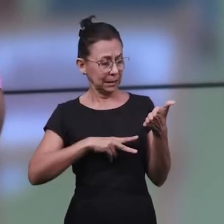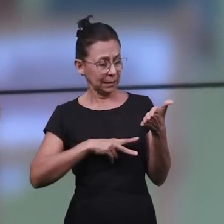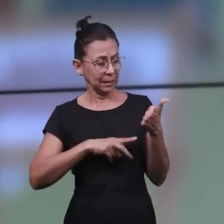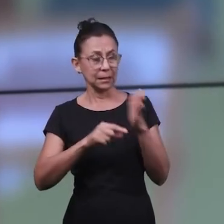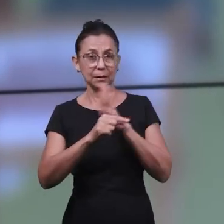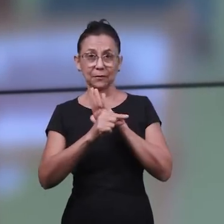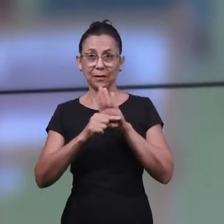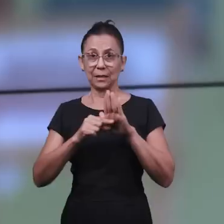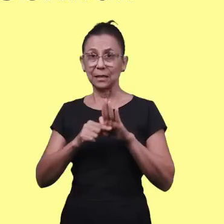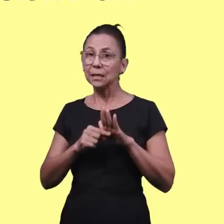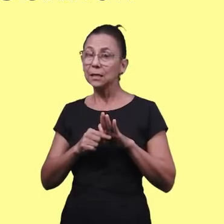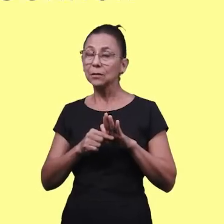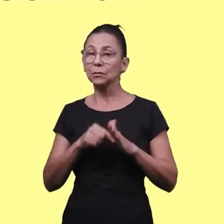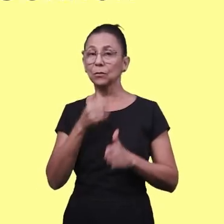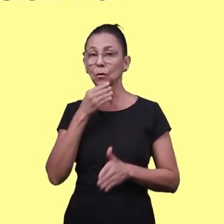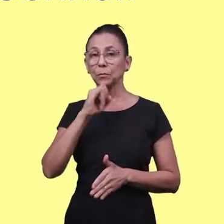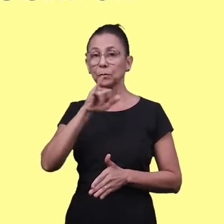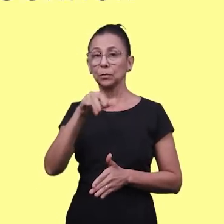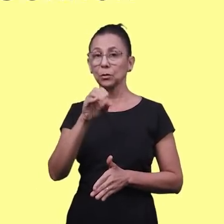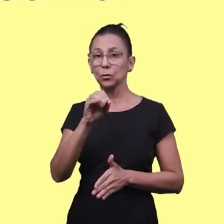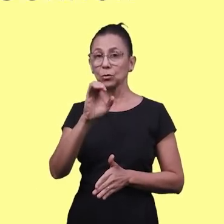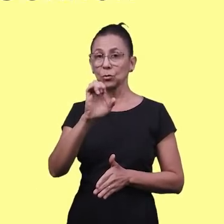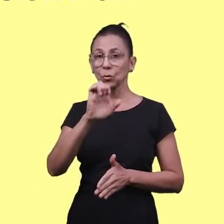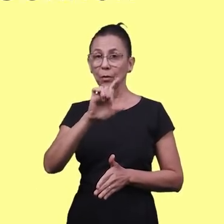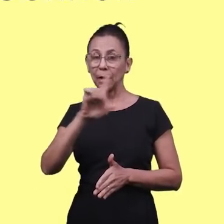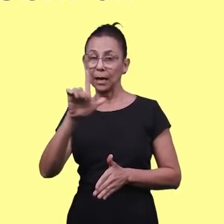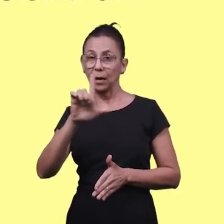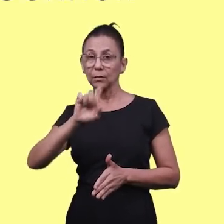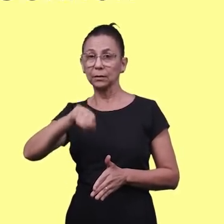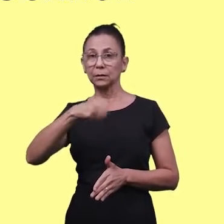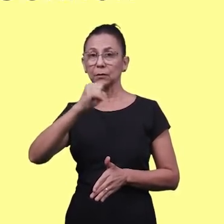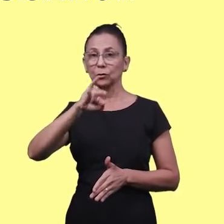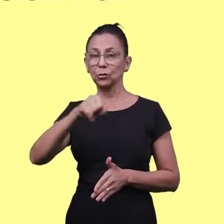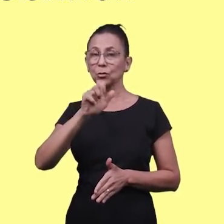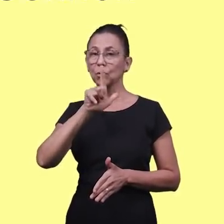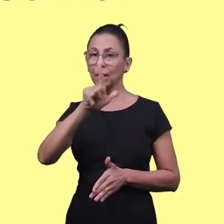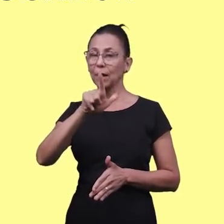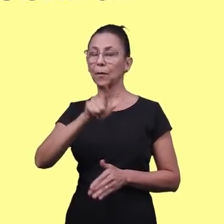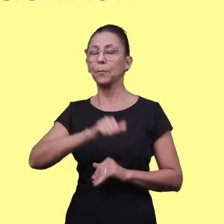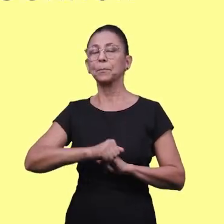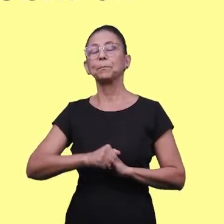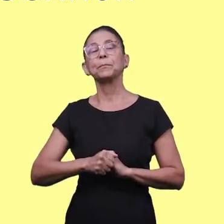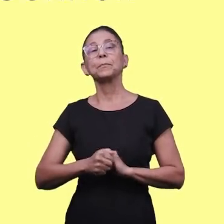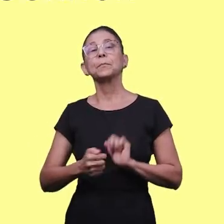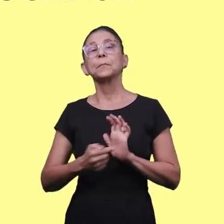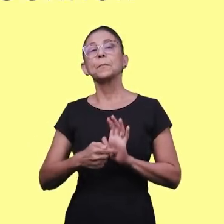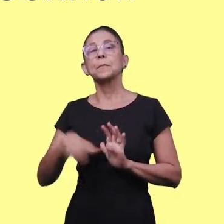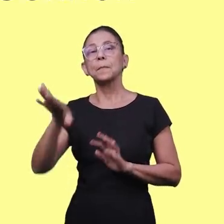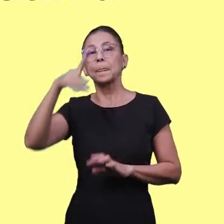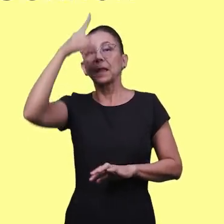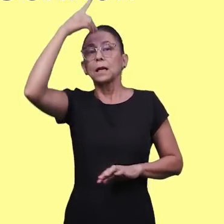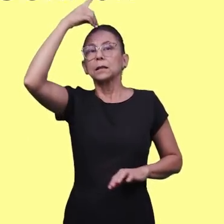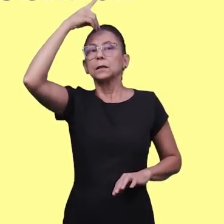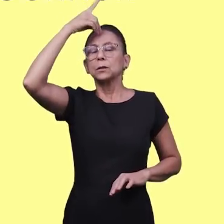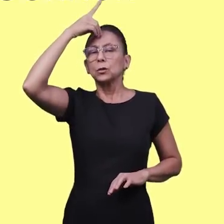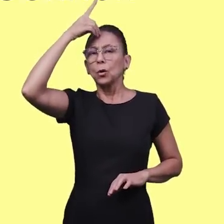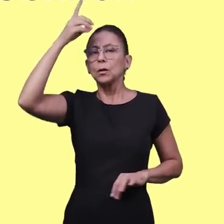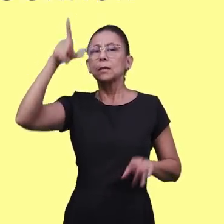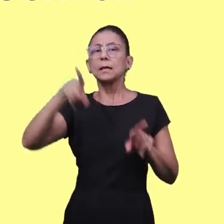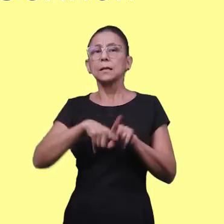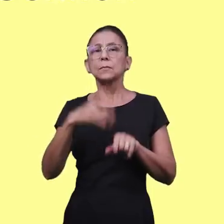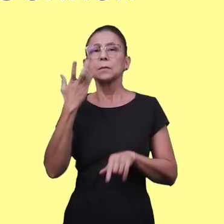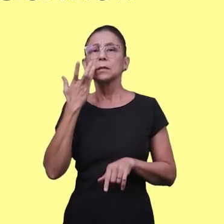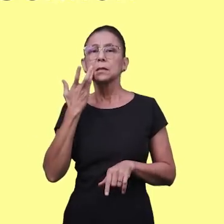profecia de Joel, nós já vemos que esta bênção dos dons espirituais é também para crianças,